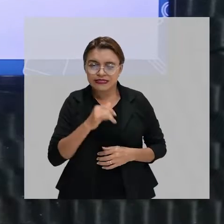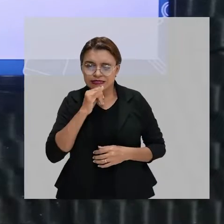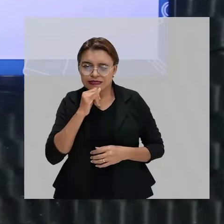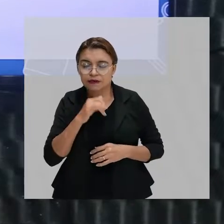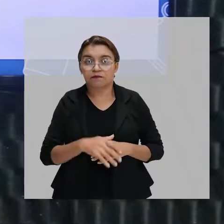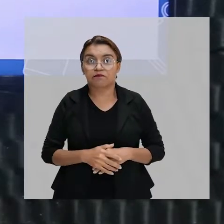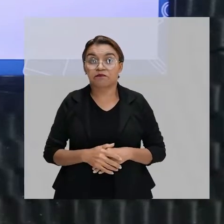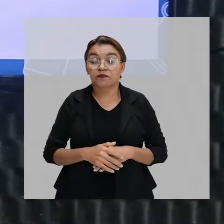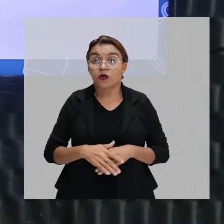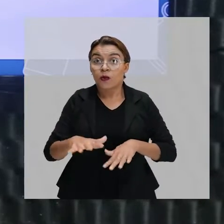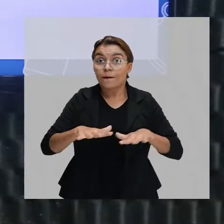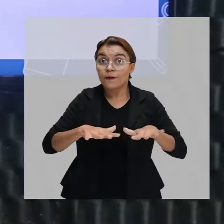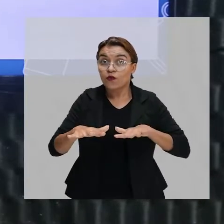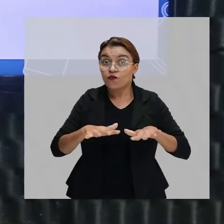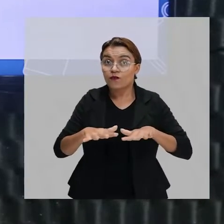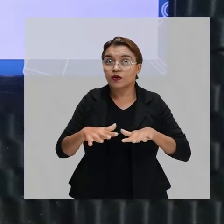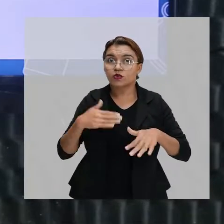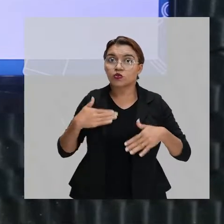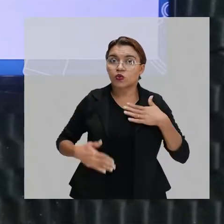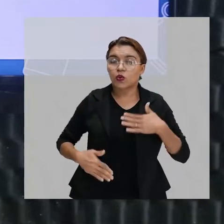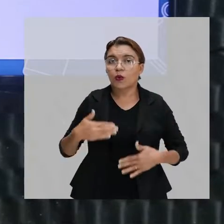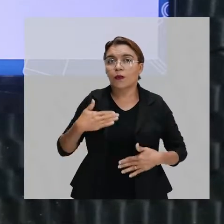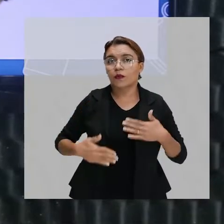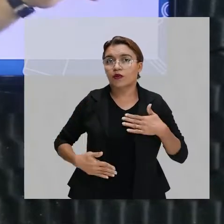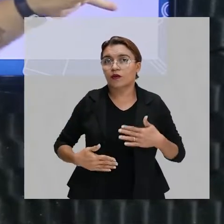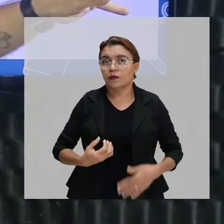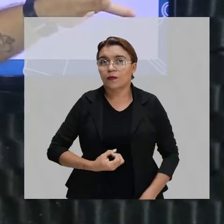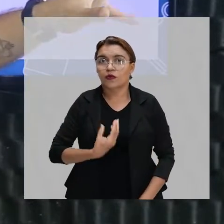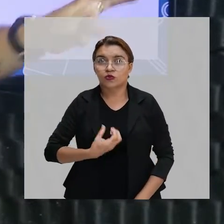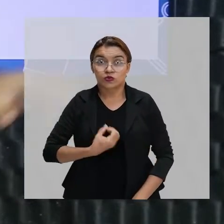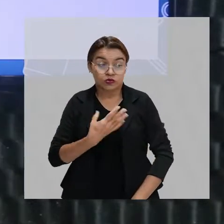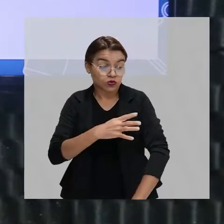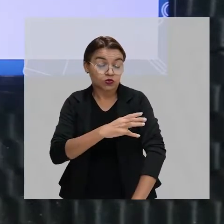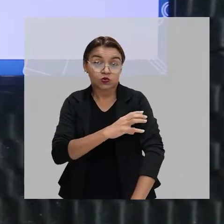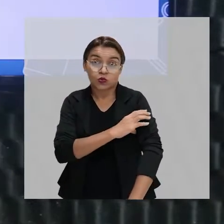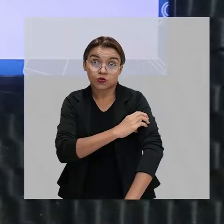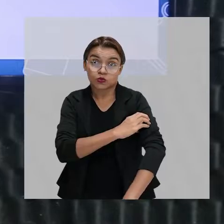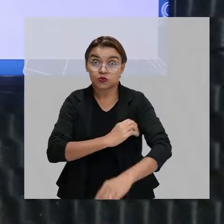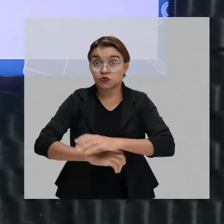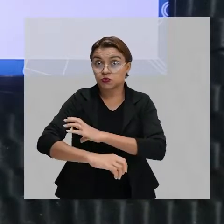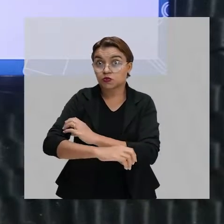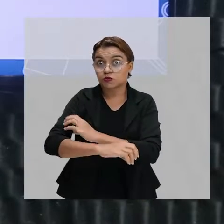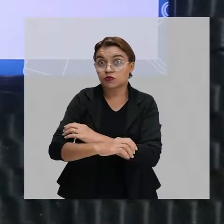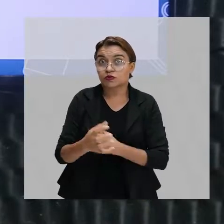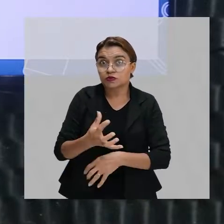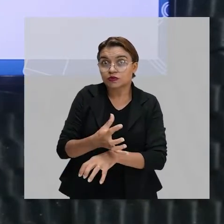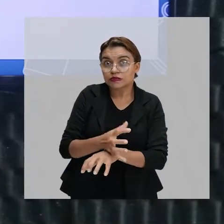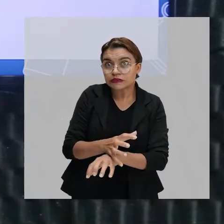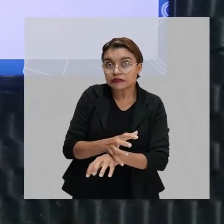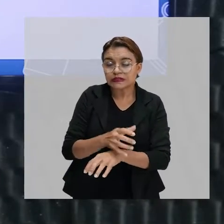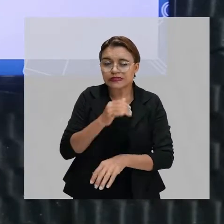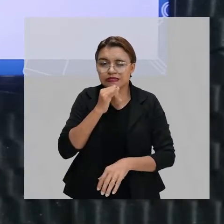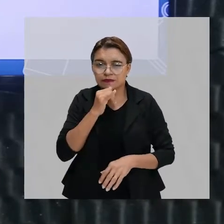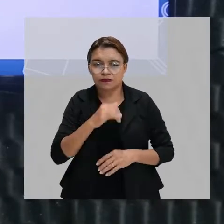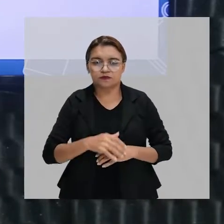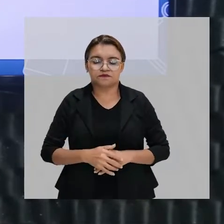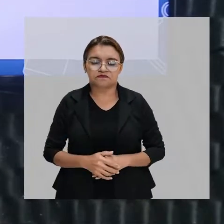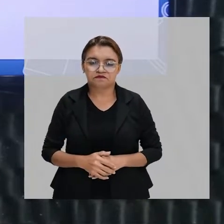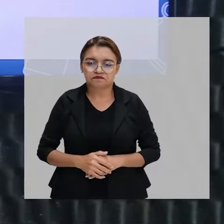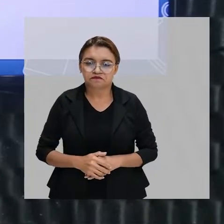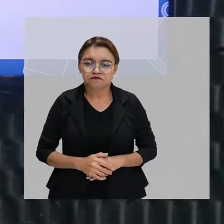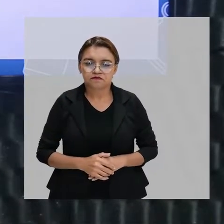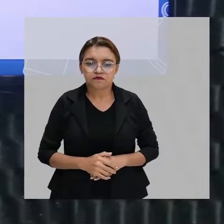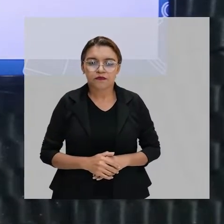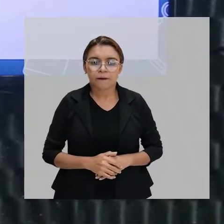movimento corporal pelo produzido pelos músculos esqueléticos quando eu falo isso aqui eu falo que por